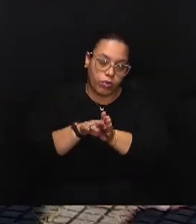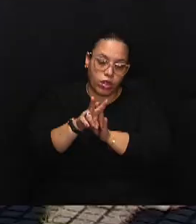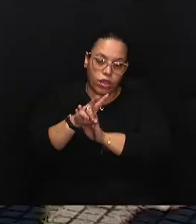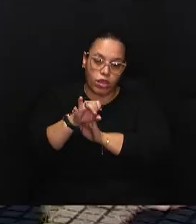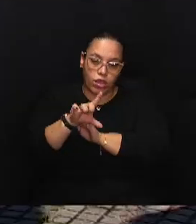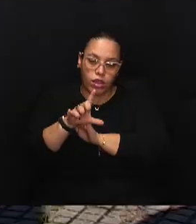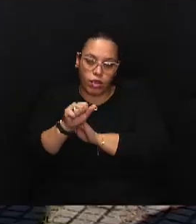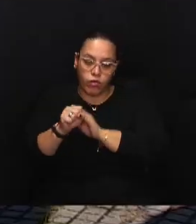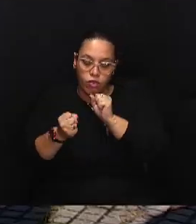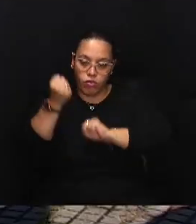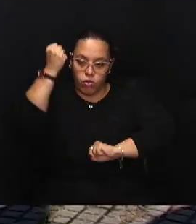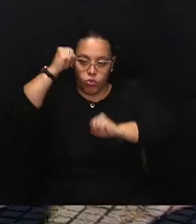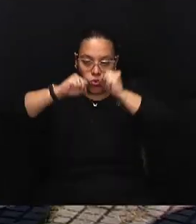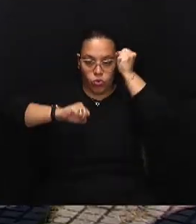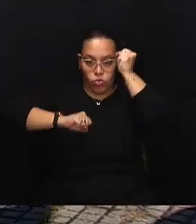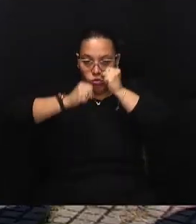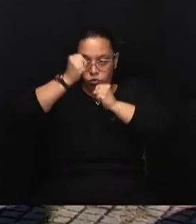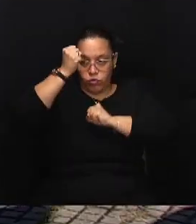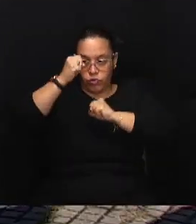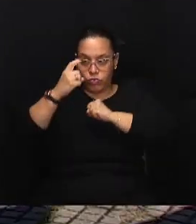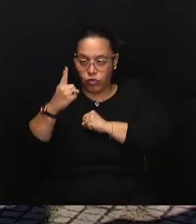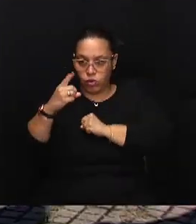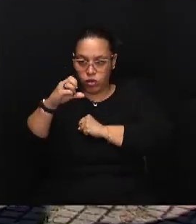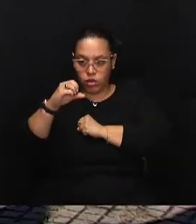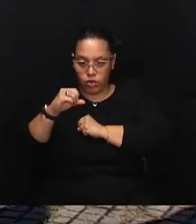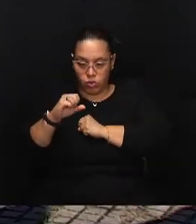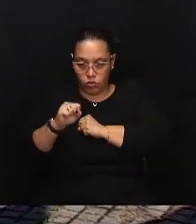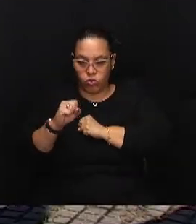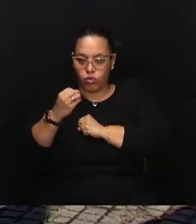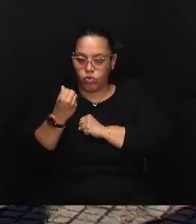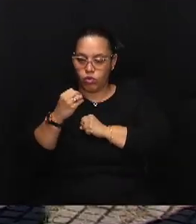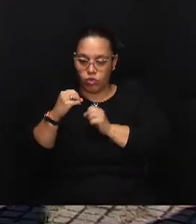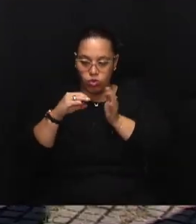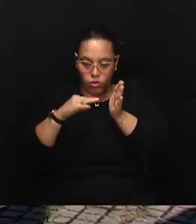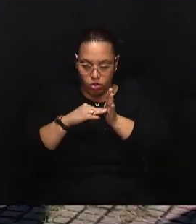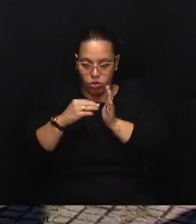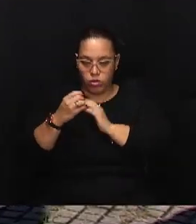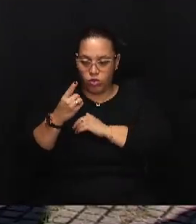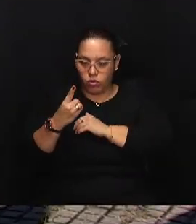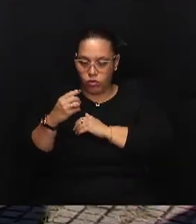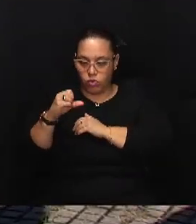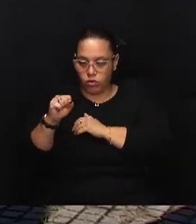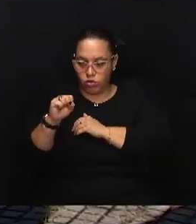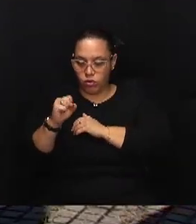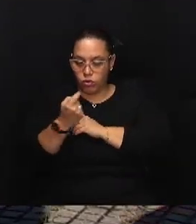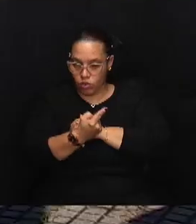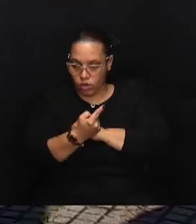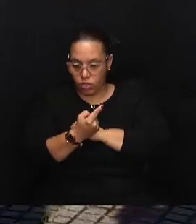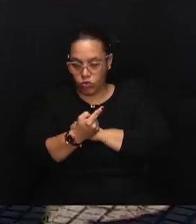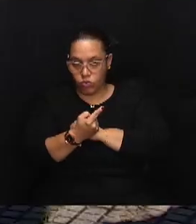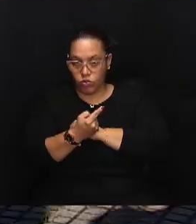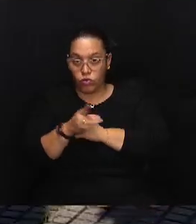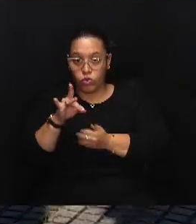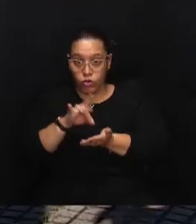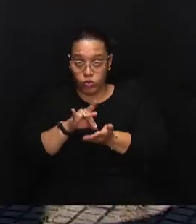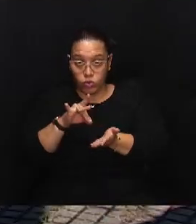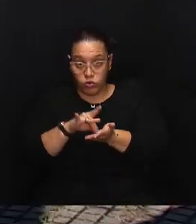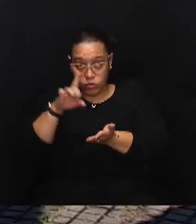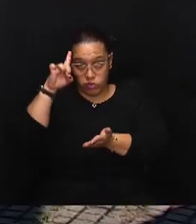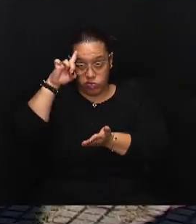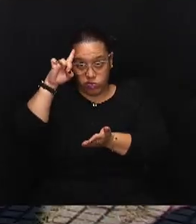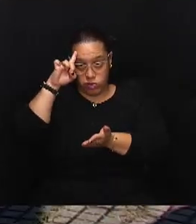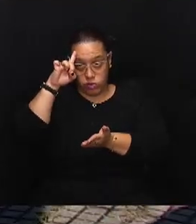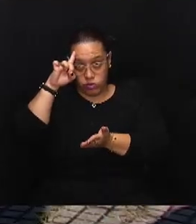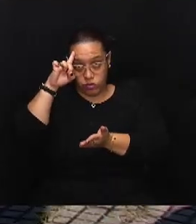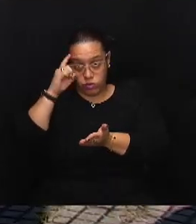Industrial, nosso primeiro cemitério, que funcionou de 1860 até 1881 oficialmente, que é a data